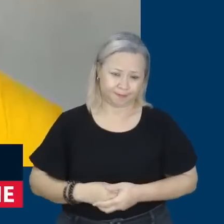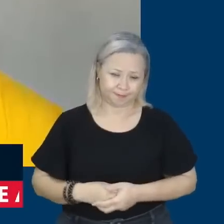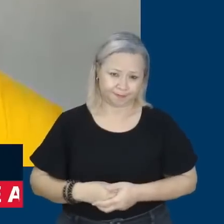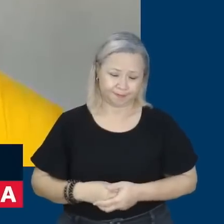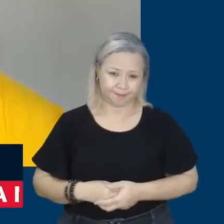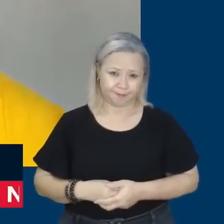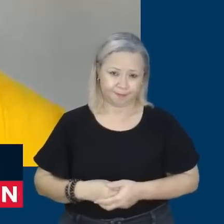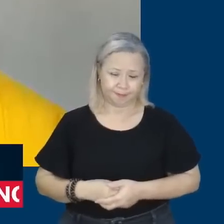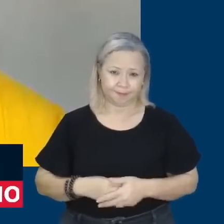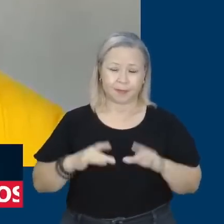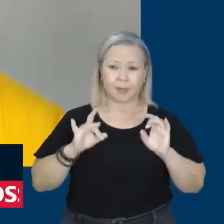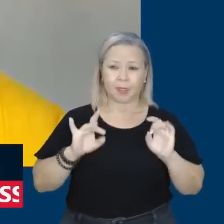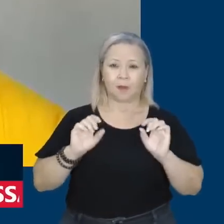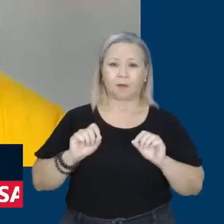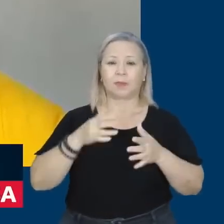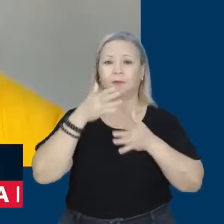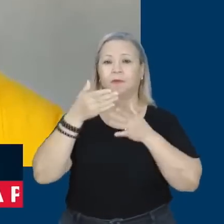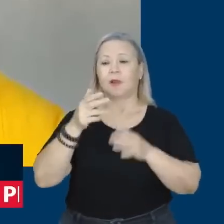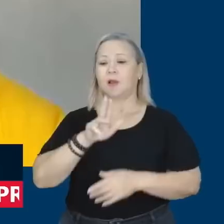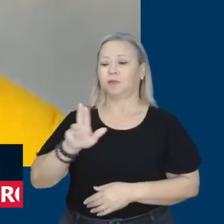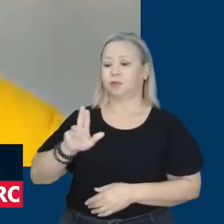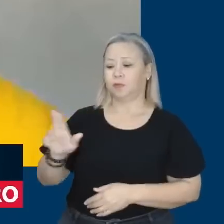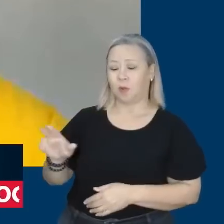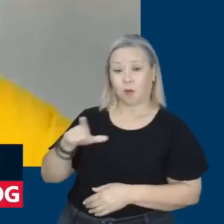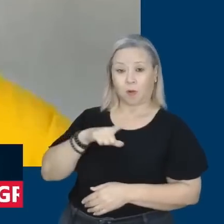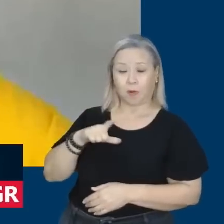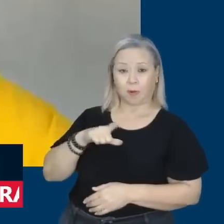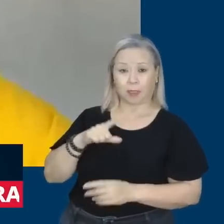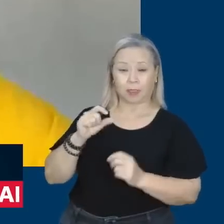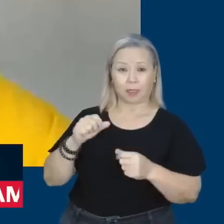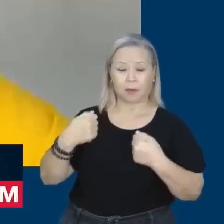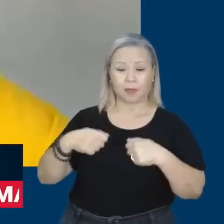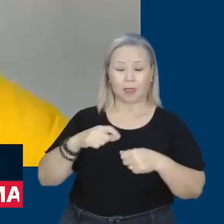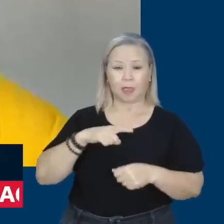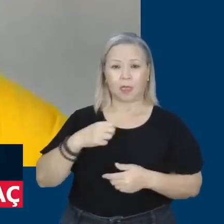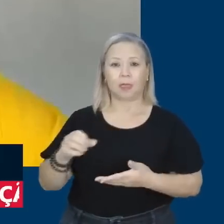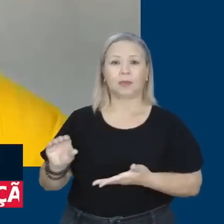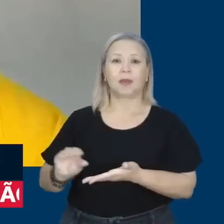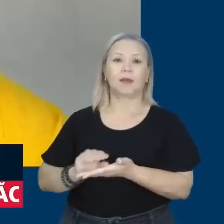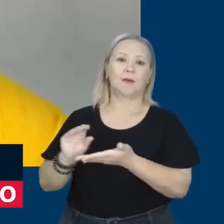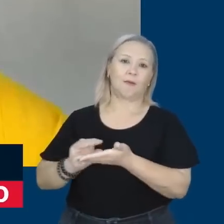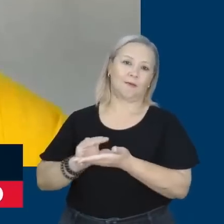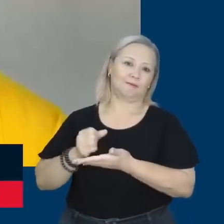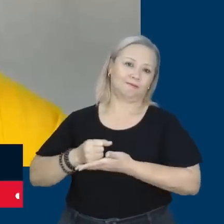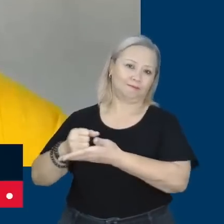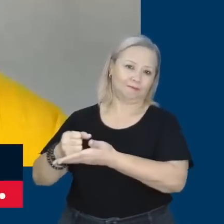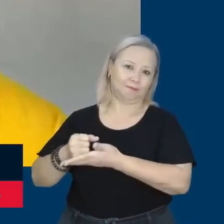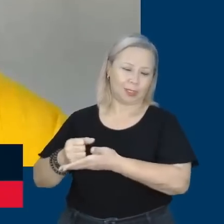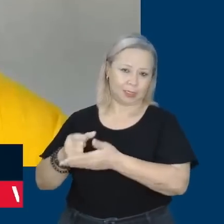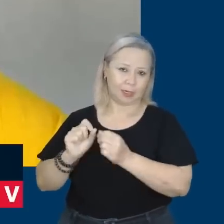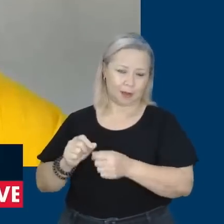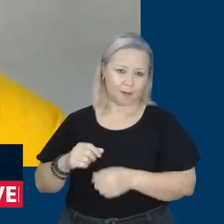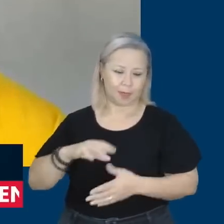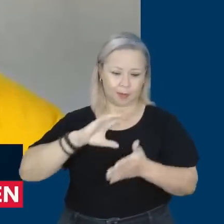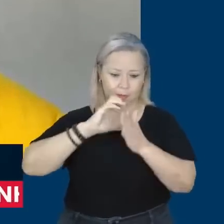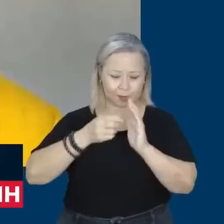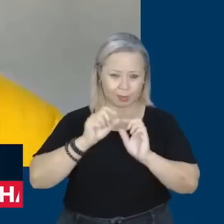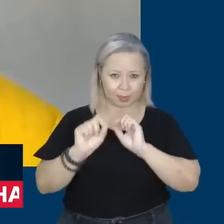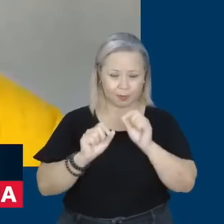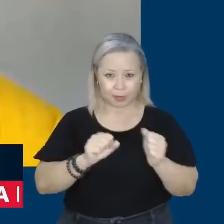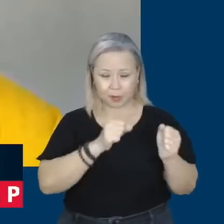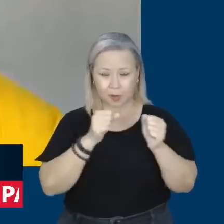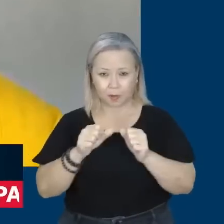Só você colocar o nome, que teria que ter o financiamento dos partidos para que você